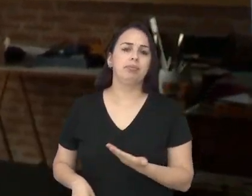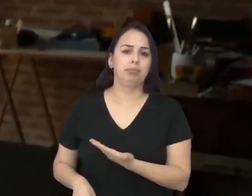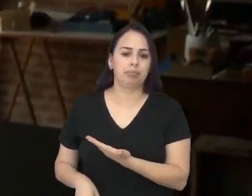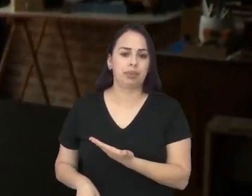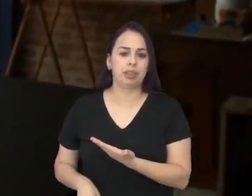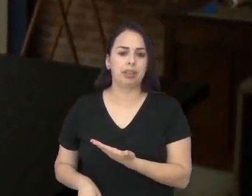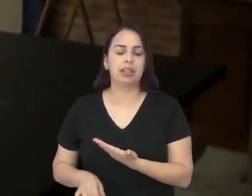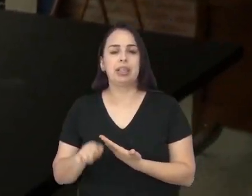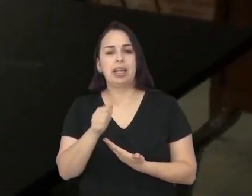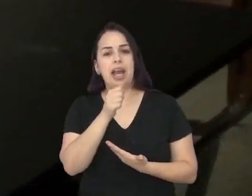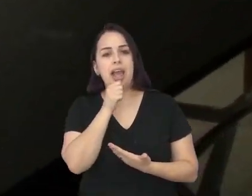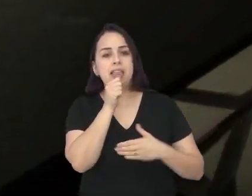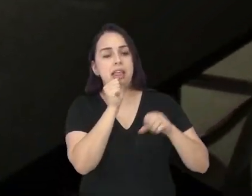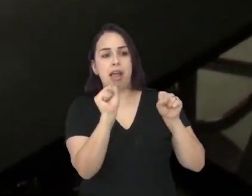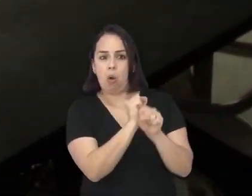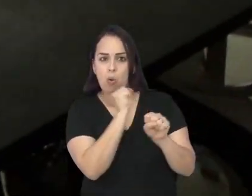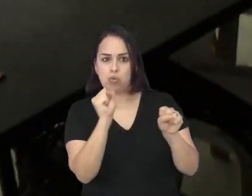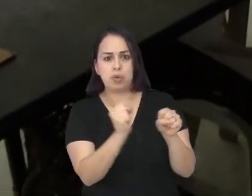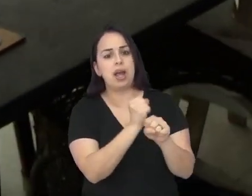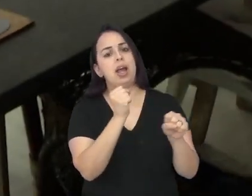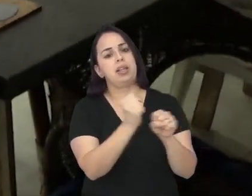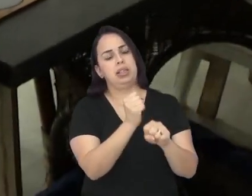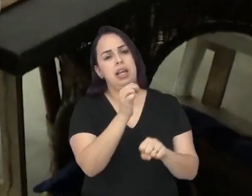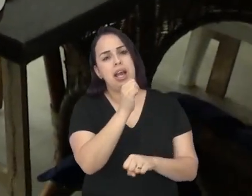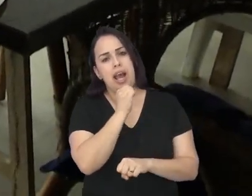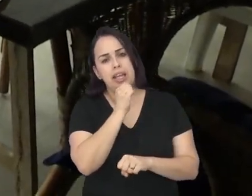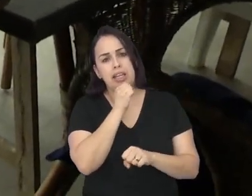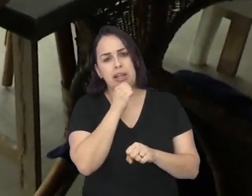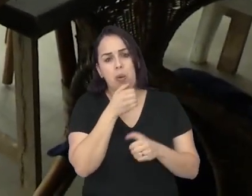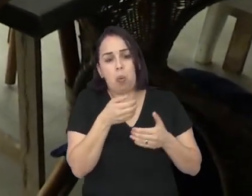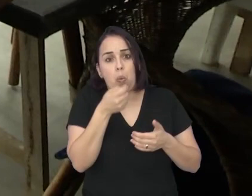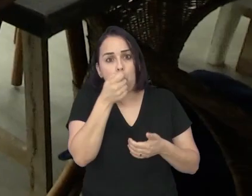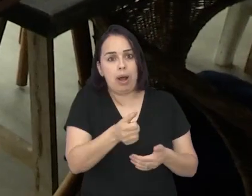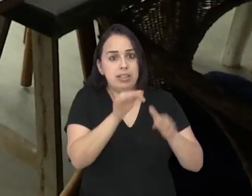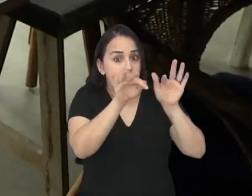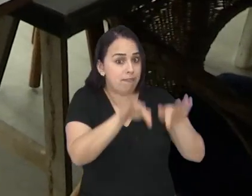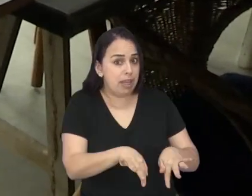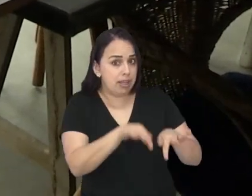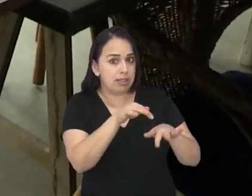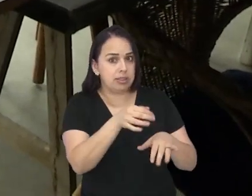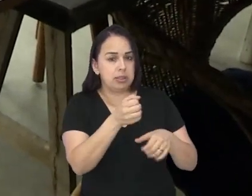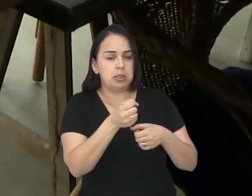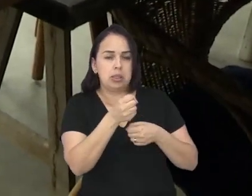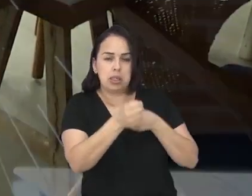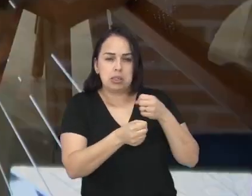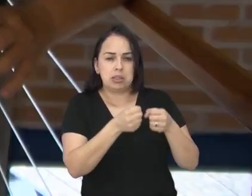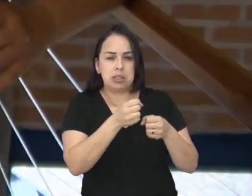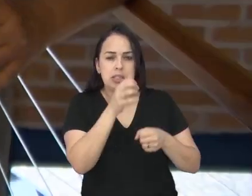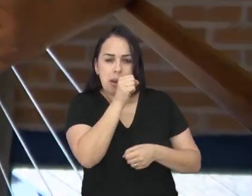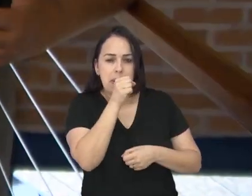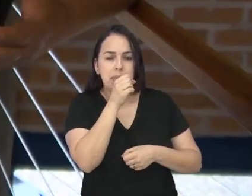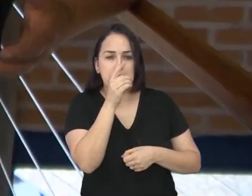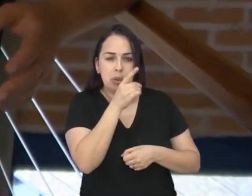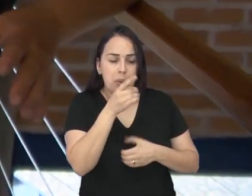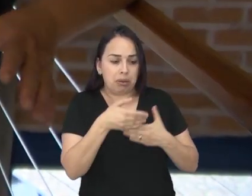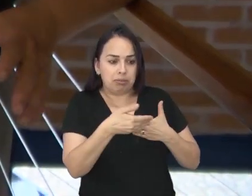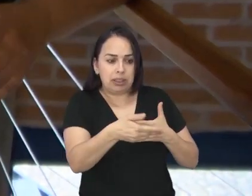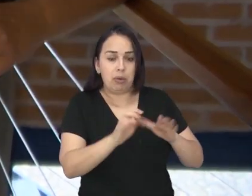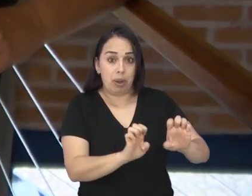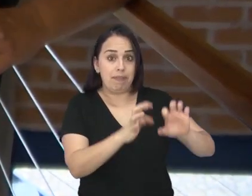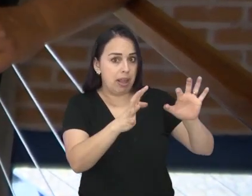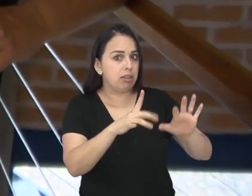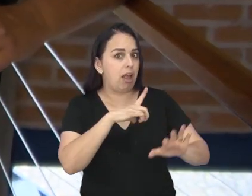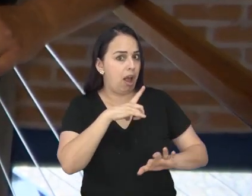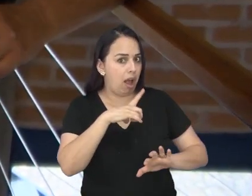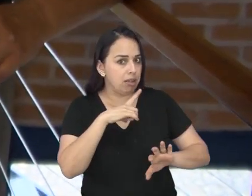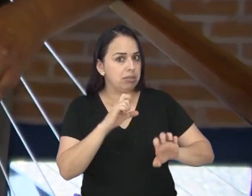ainda no final da sua construção, estamos terminando ele agora. Nesse final de semana que vai ter já um primeiro evento